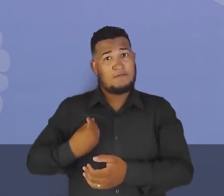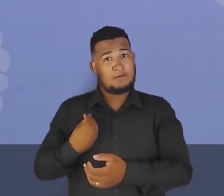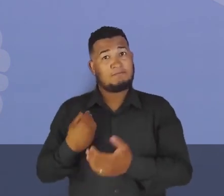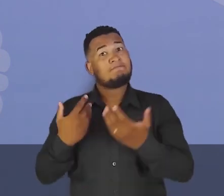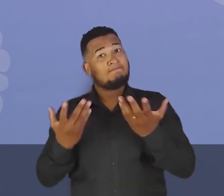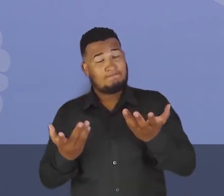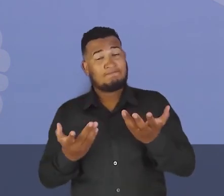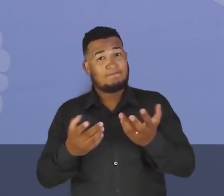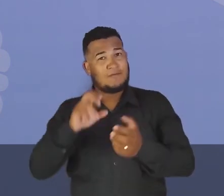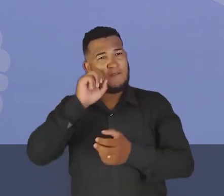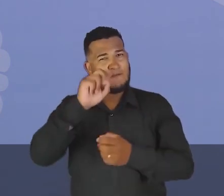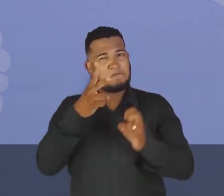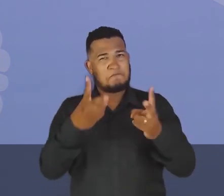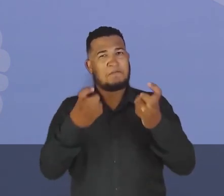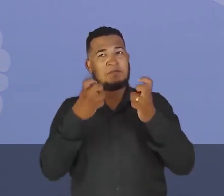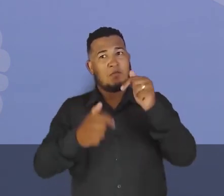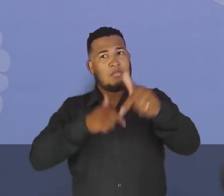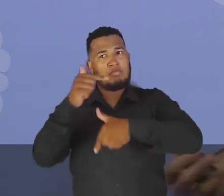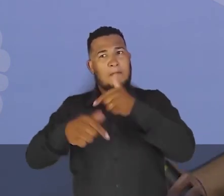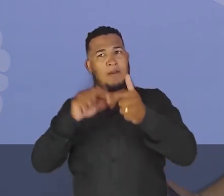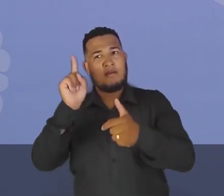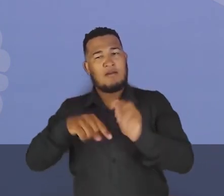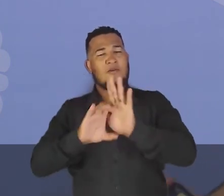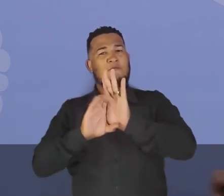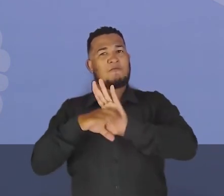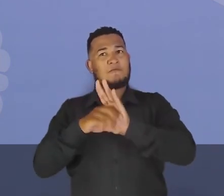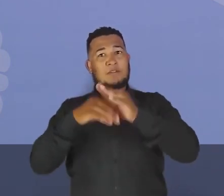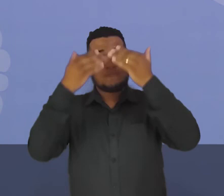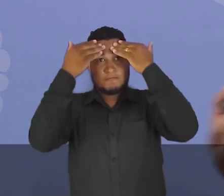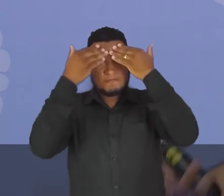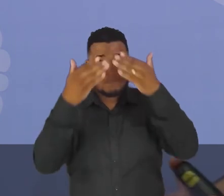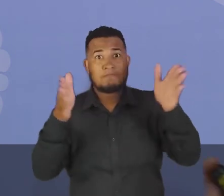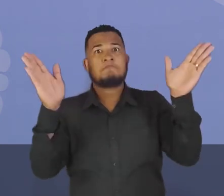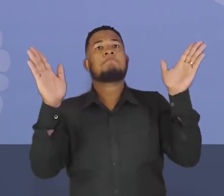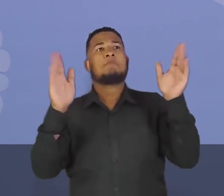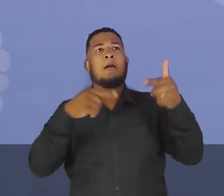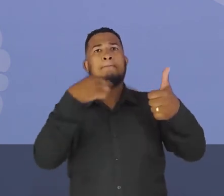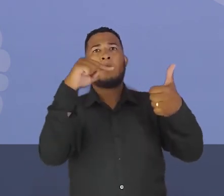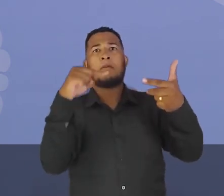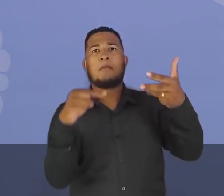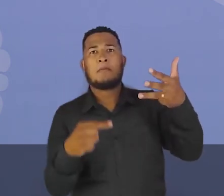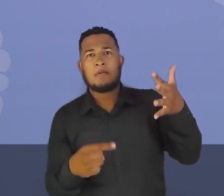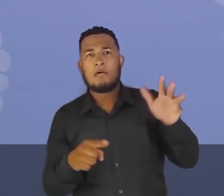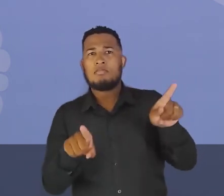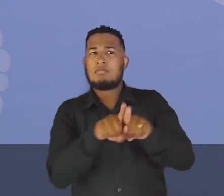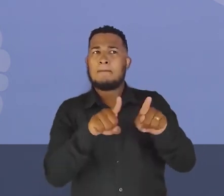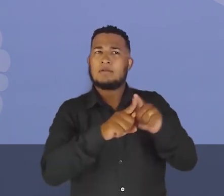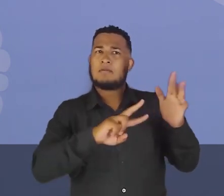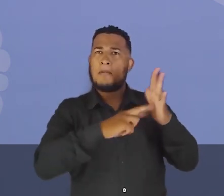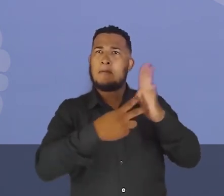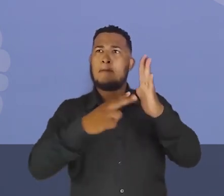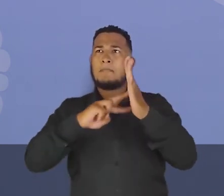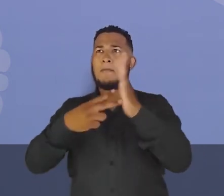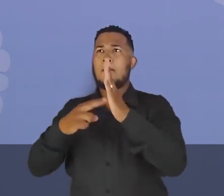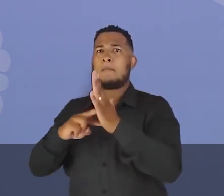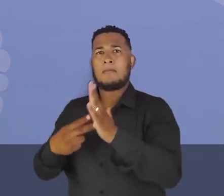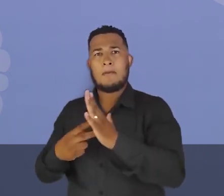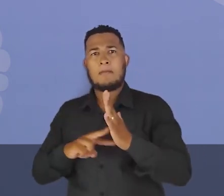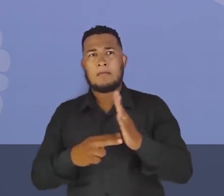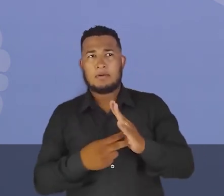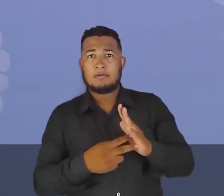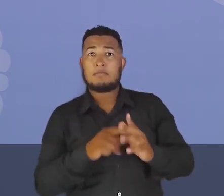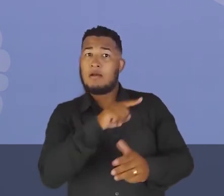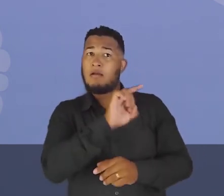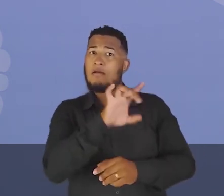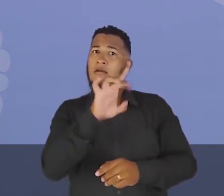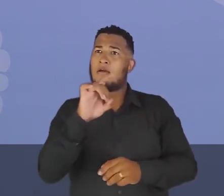Então vejam que o trabalho é um conceito amplo, múltiplo e com vários significados. E cabe a você, cabe a